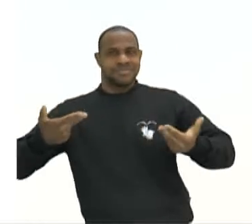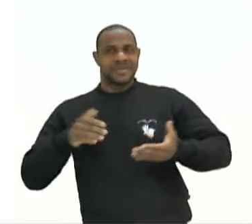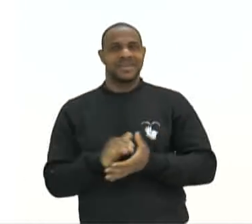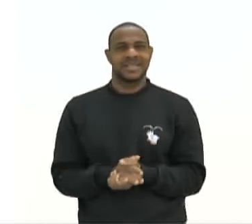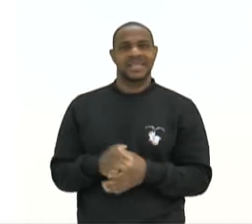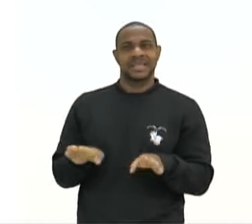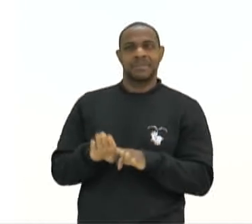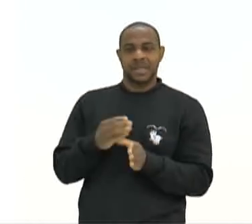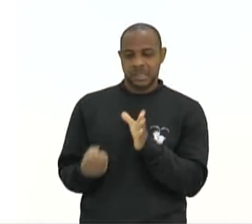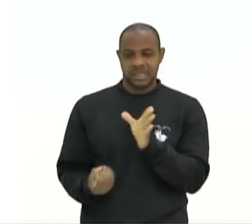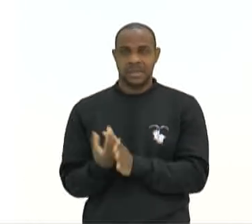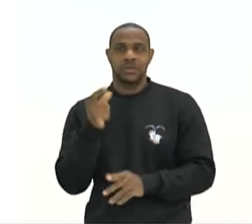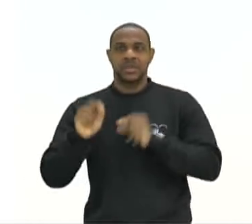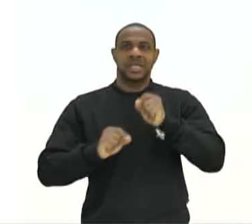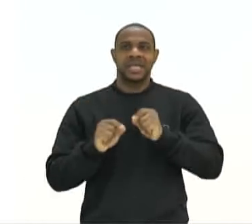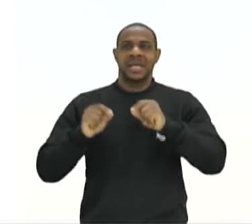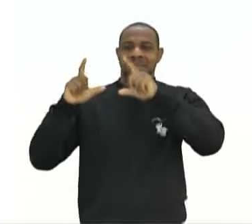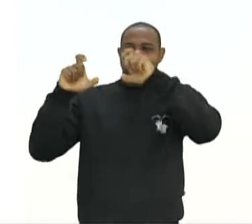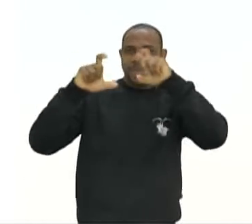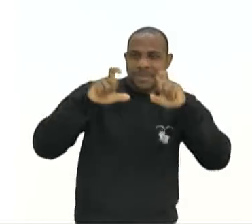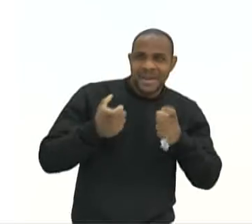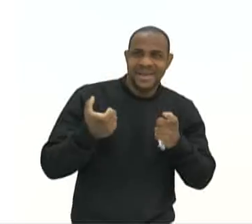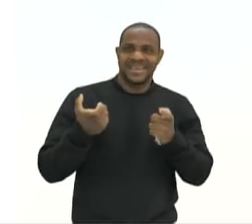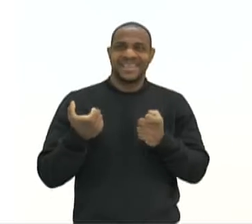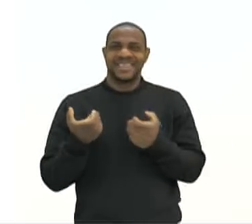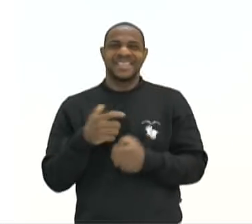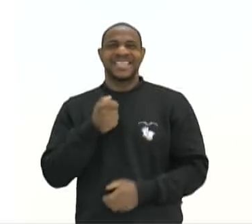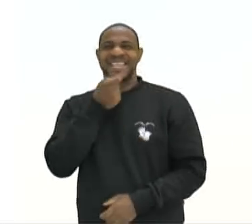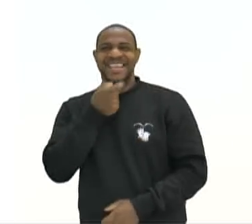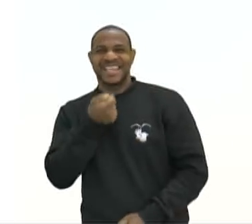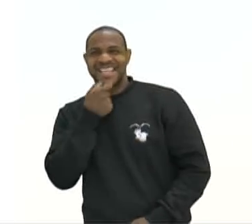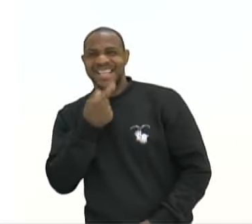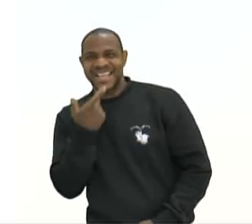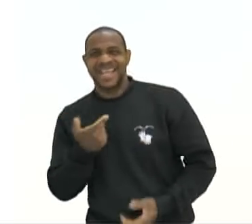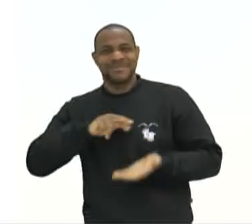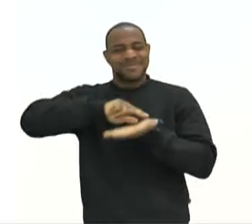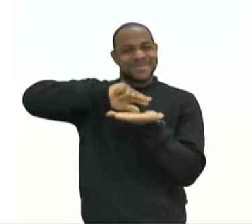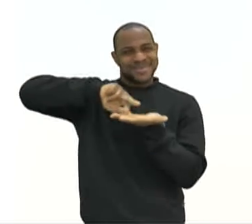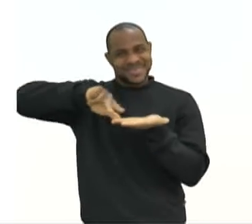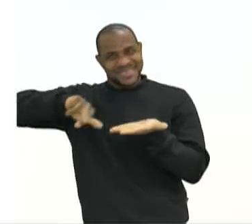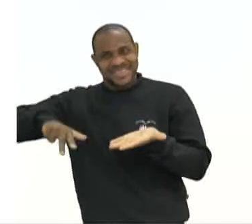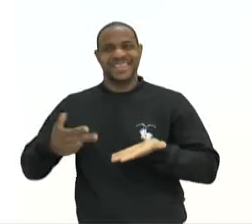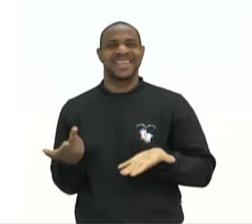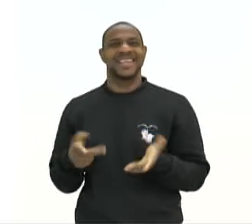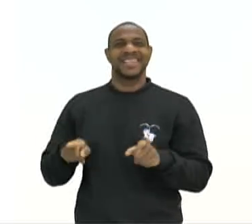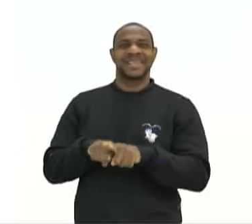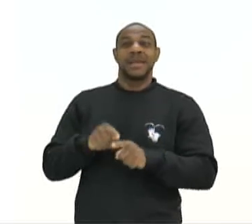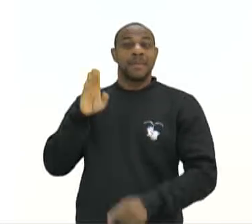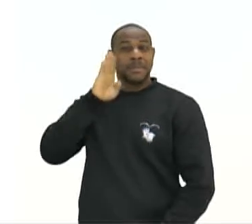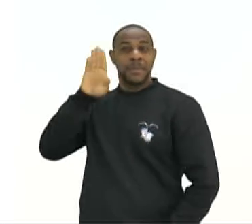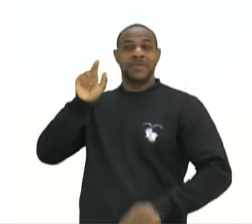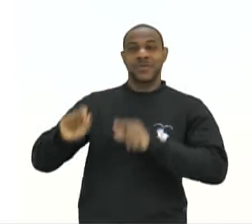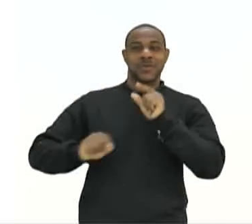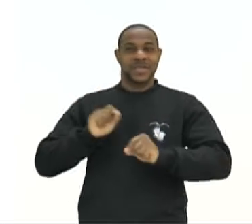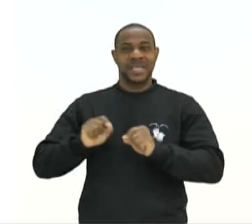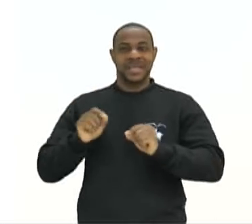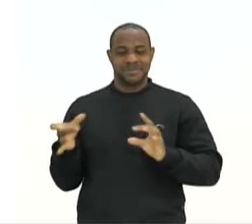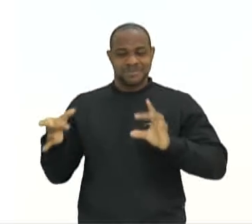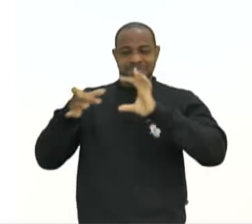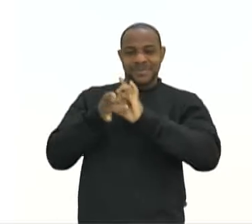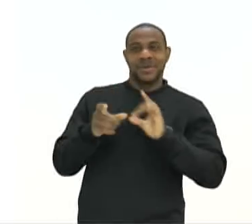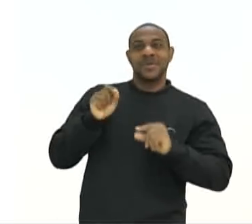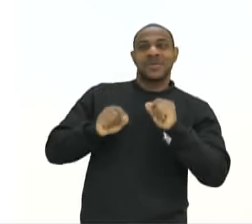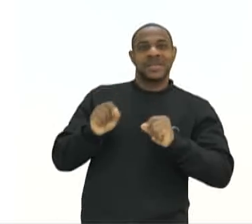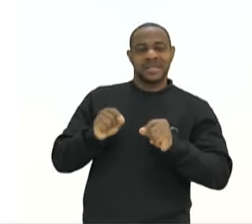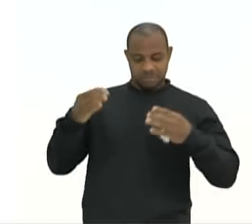Com elas são criados retratos bem-humorados, cômicos ou irônicos, principalmente relacionados aos